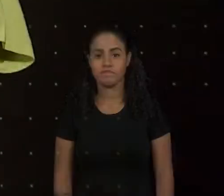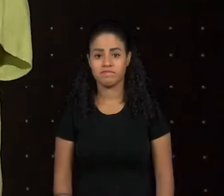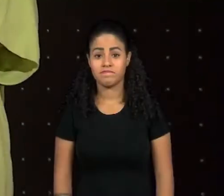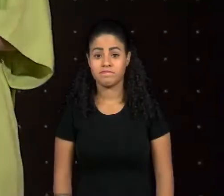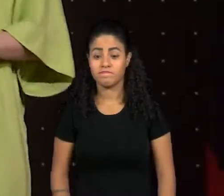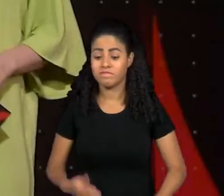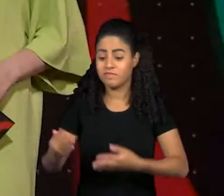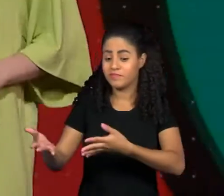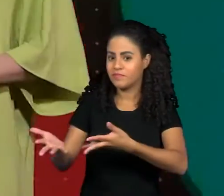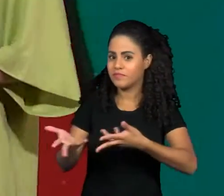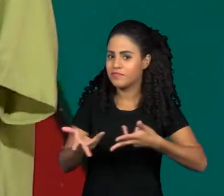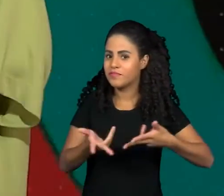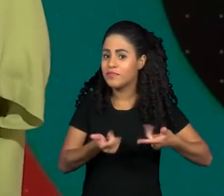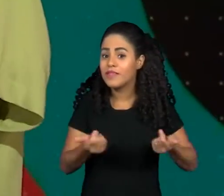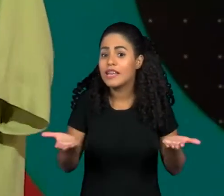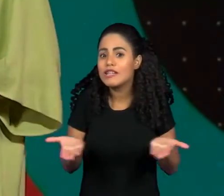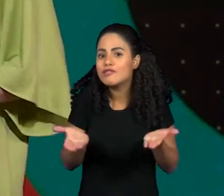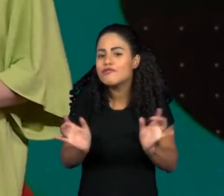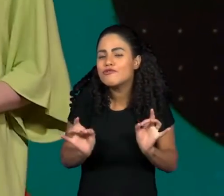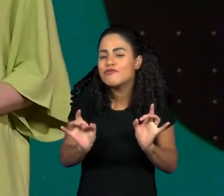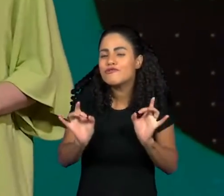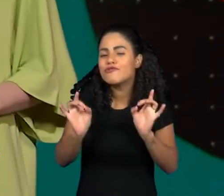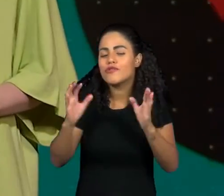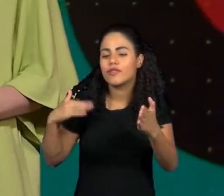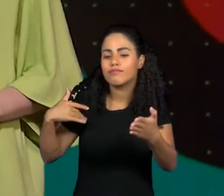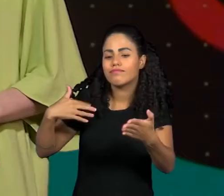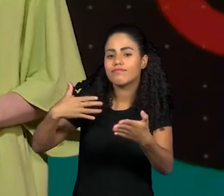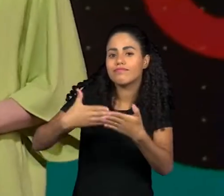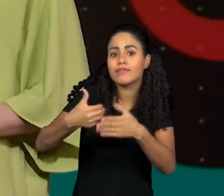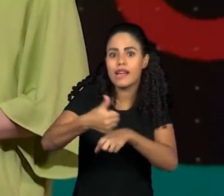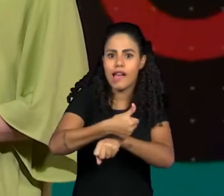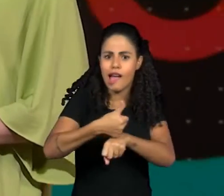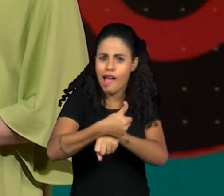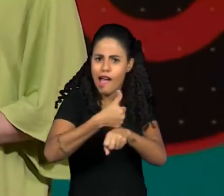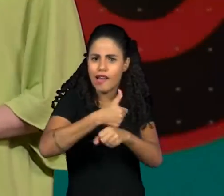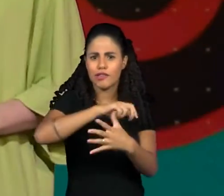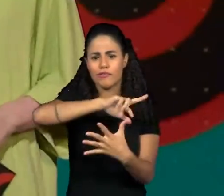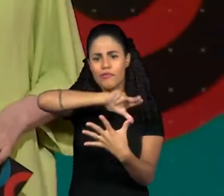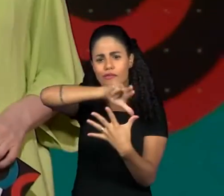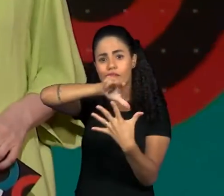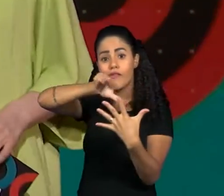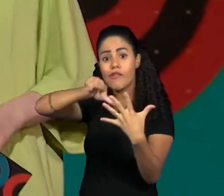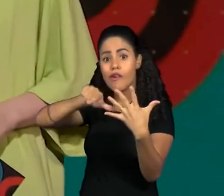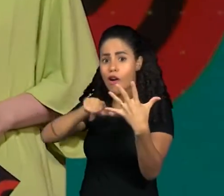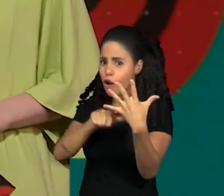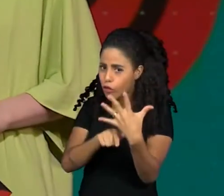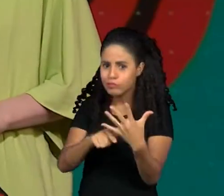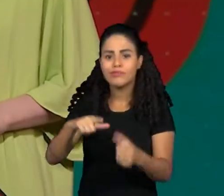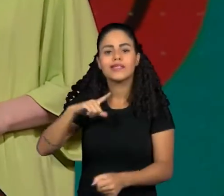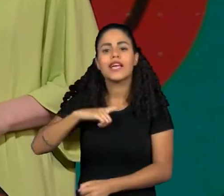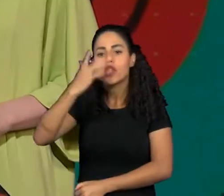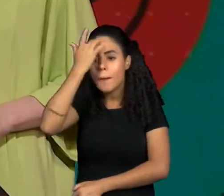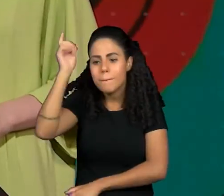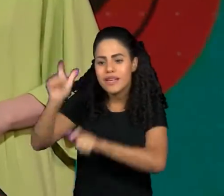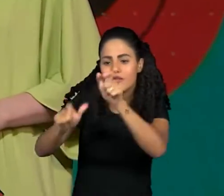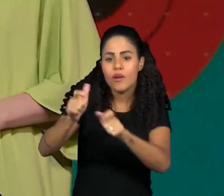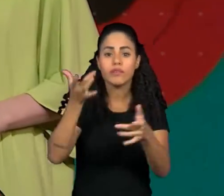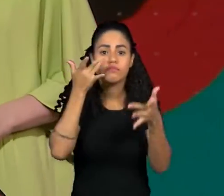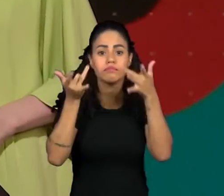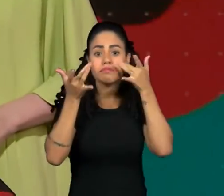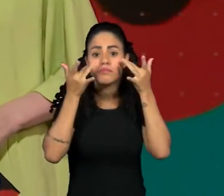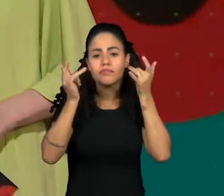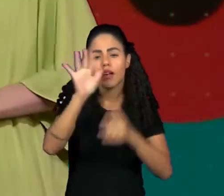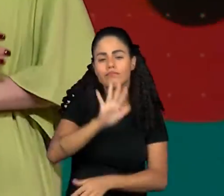A nossa convidada de hoje tem na sua carreira Brecht, Gorky, Dürrenmatt e outros mestres da dramaturgia